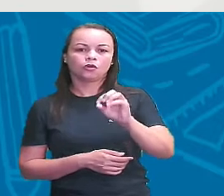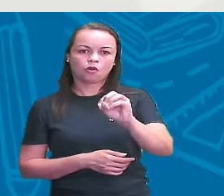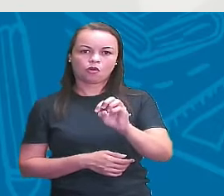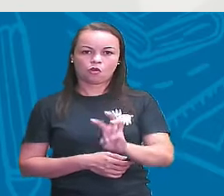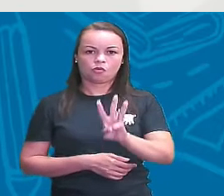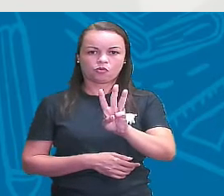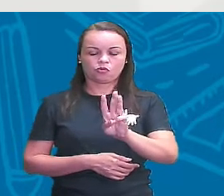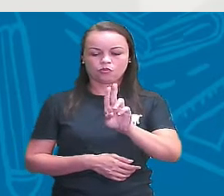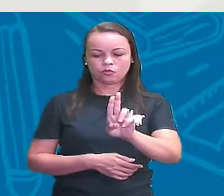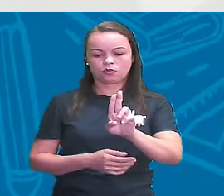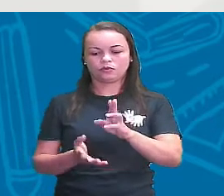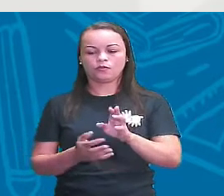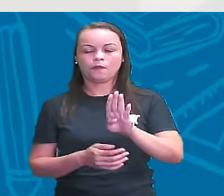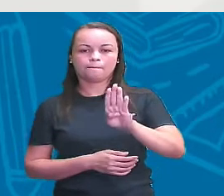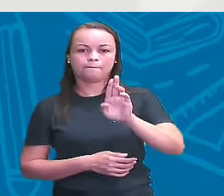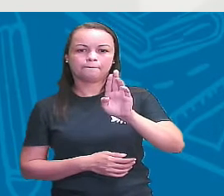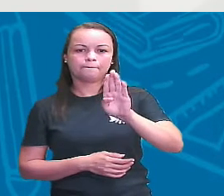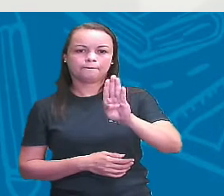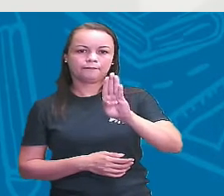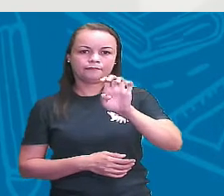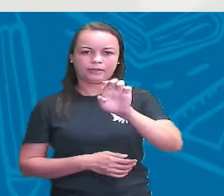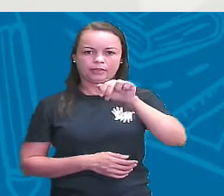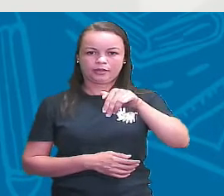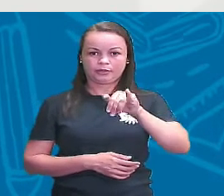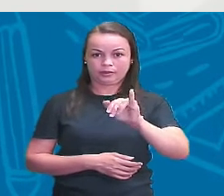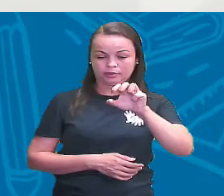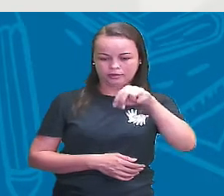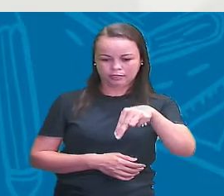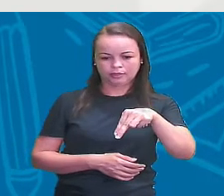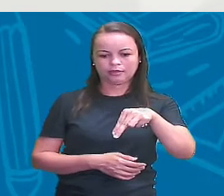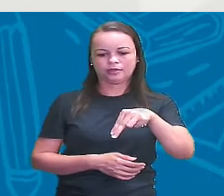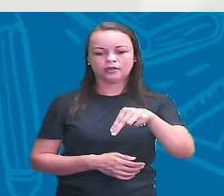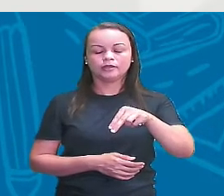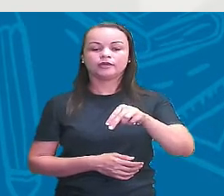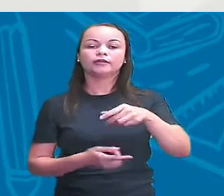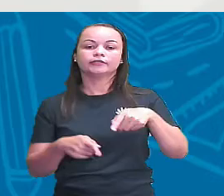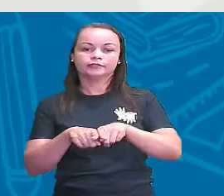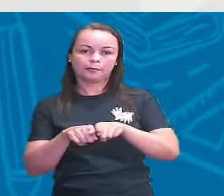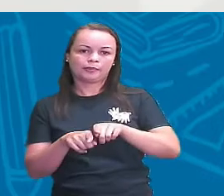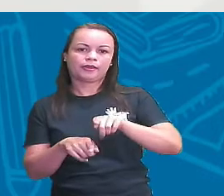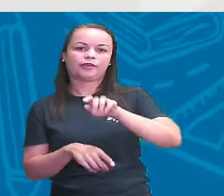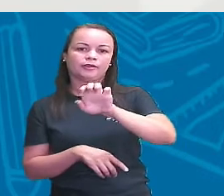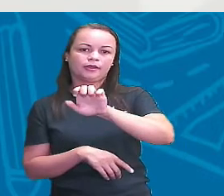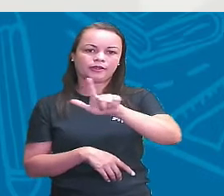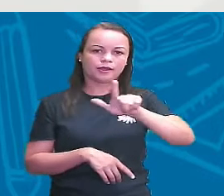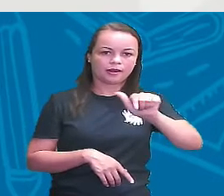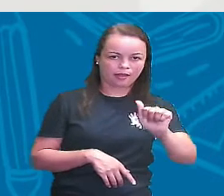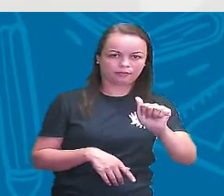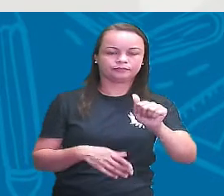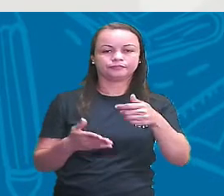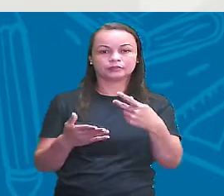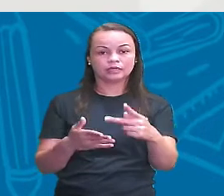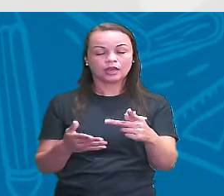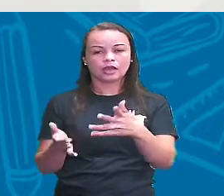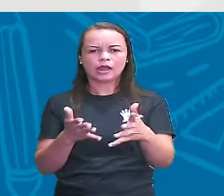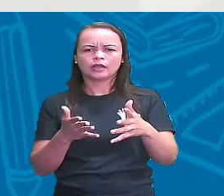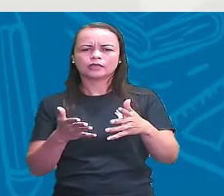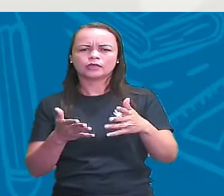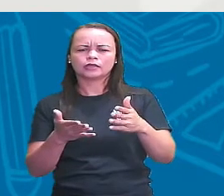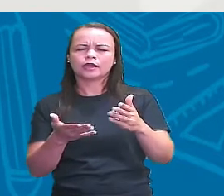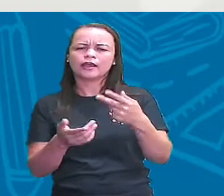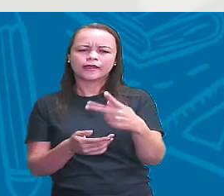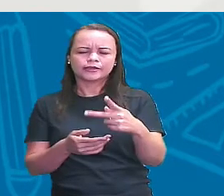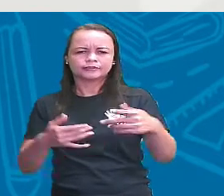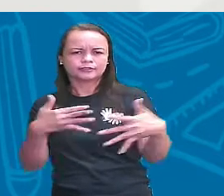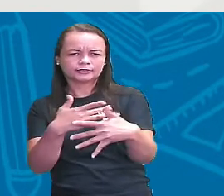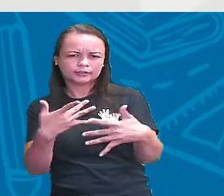essas cidades-estados aí, essas cidades-estados, Oió, ou Benin e Lá e algumas outras,